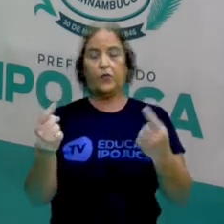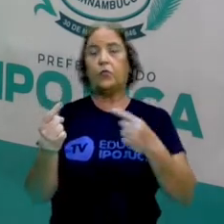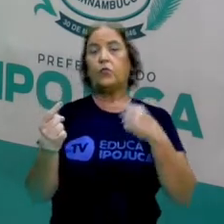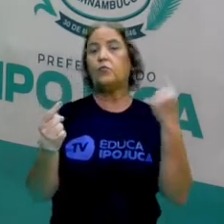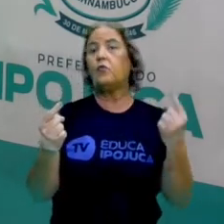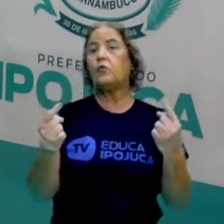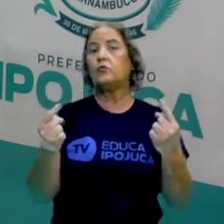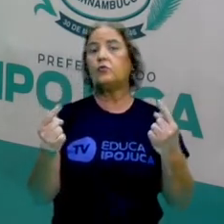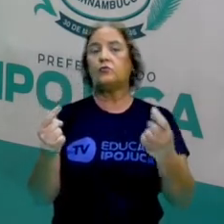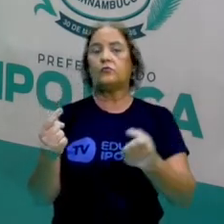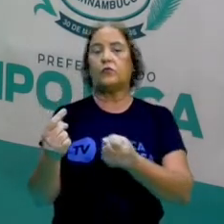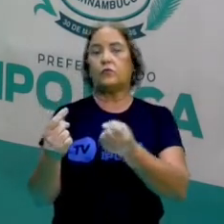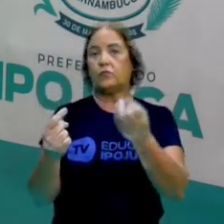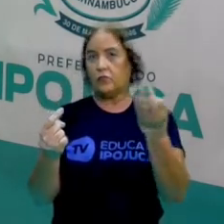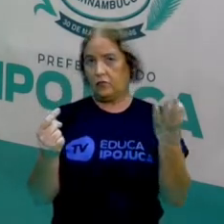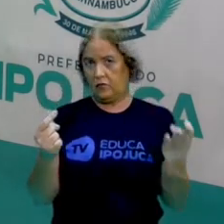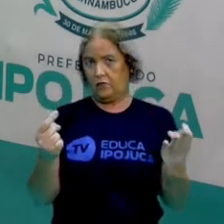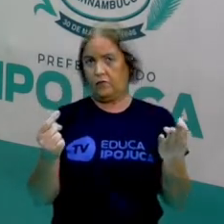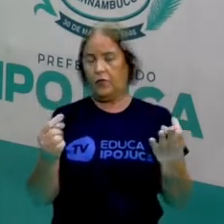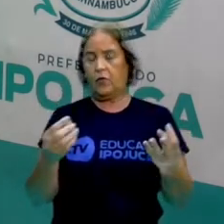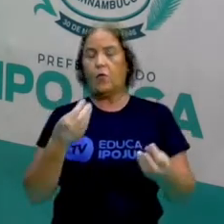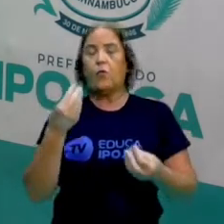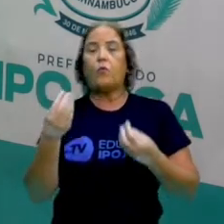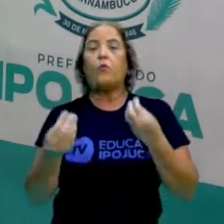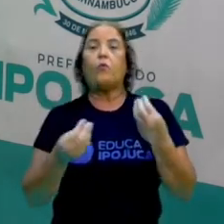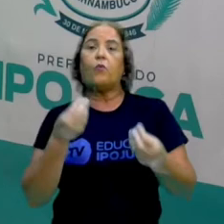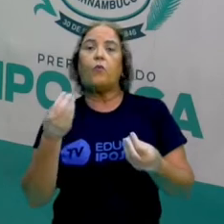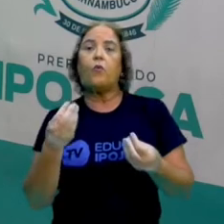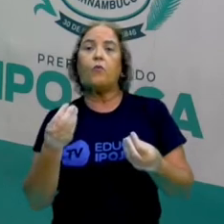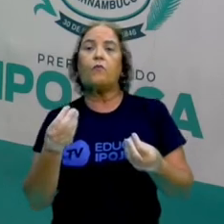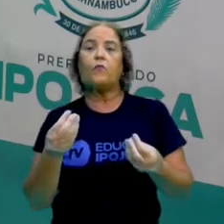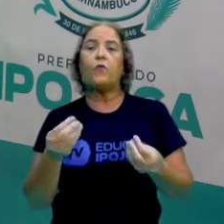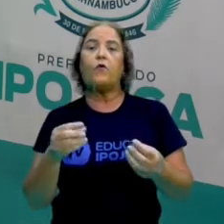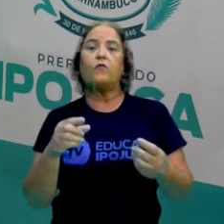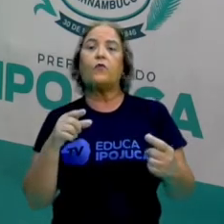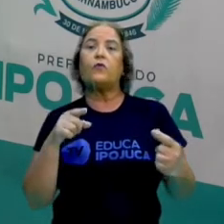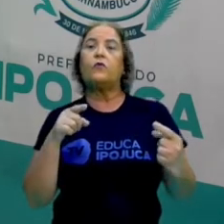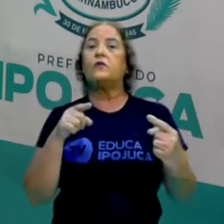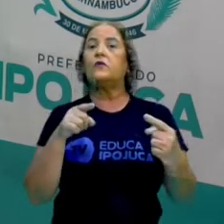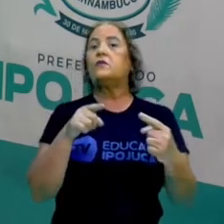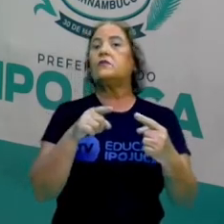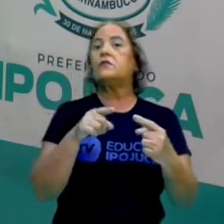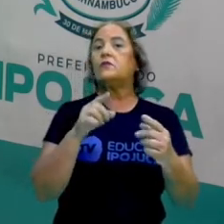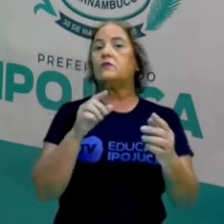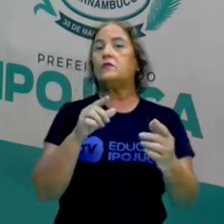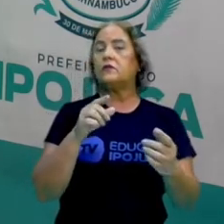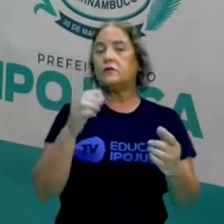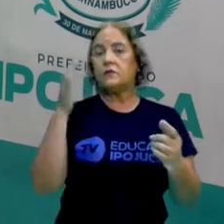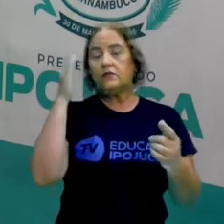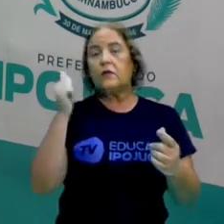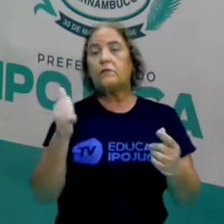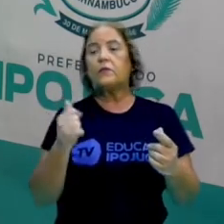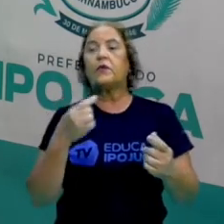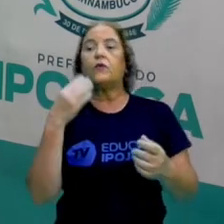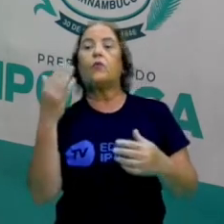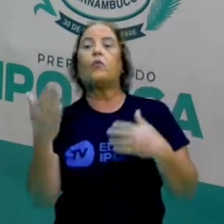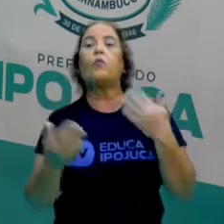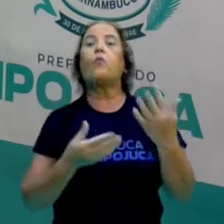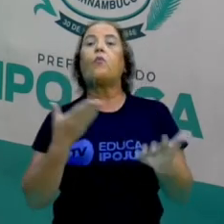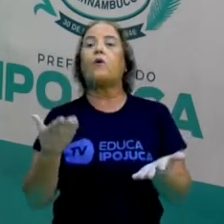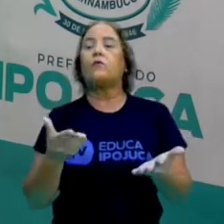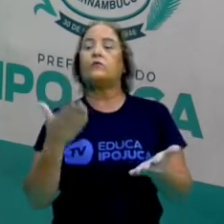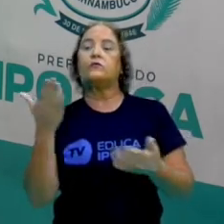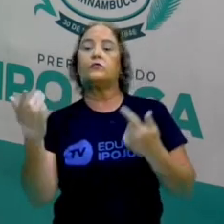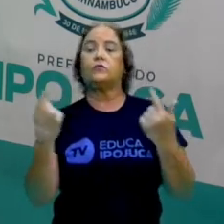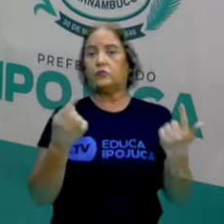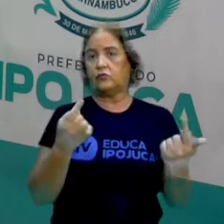e quando é o outro? Só quando ele estiver dentro de um contexto. Em uma